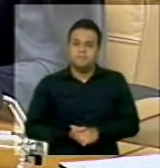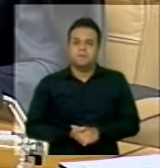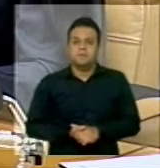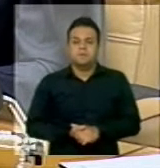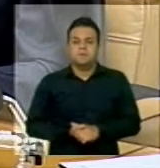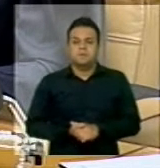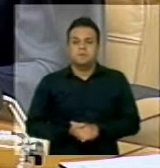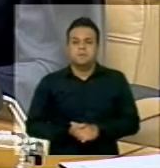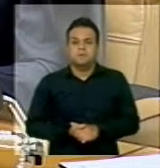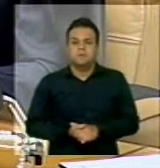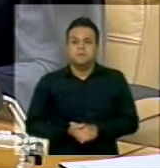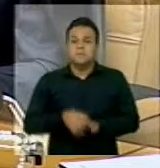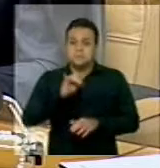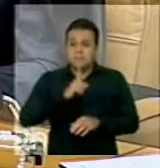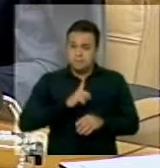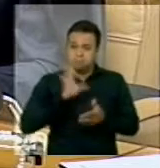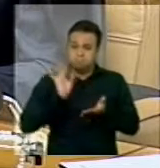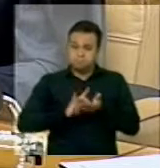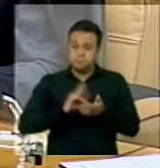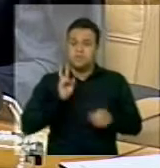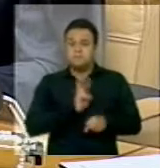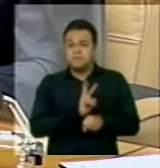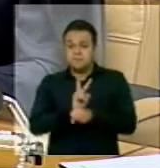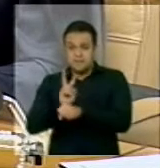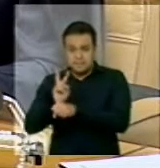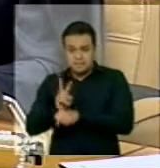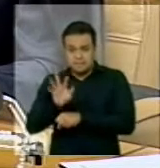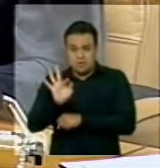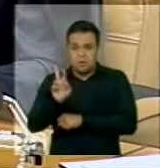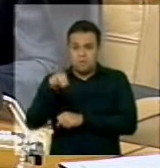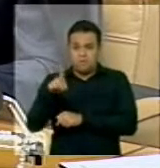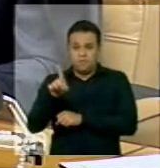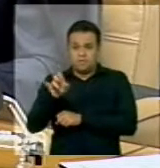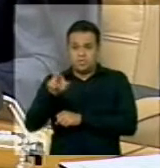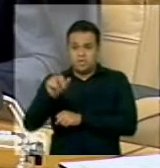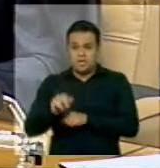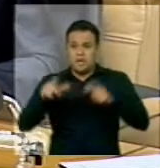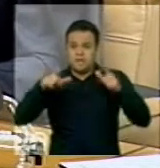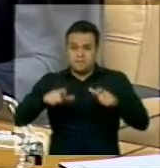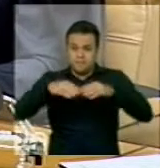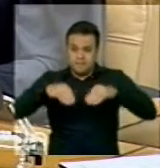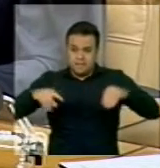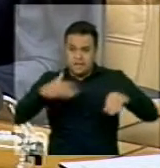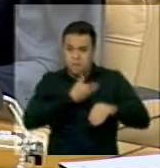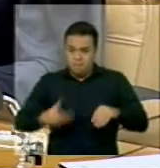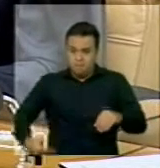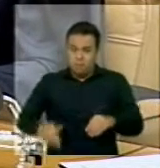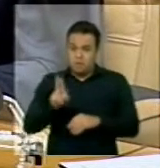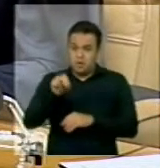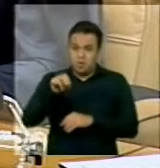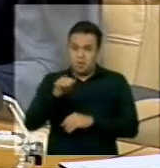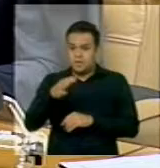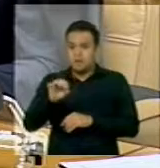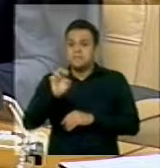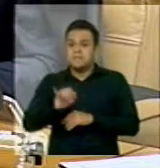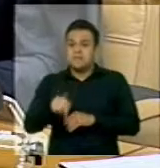a suficiência da fiscalização operada na regulação fundiária de terras públicas da União quando se trata de imóvel